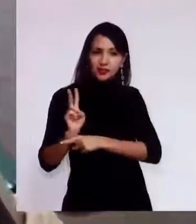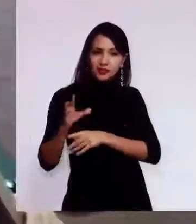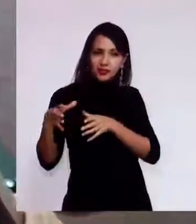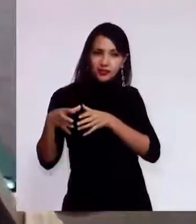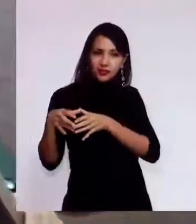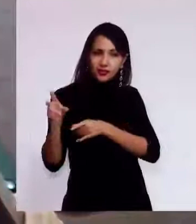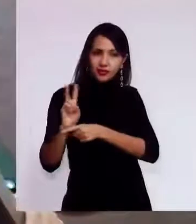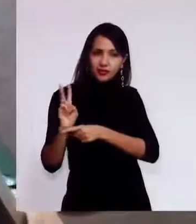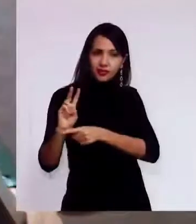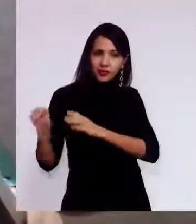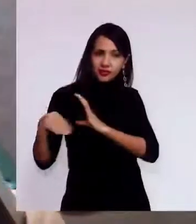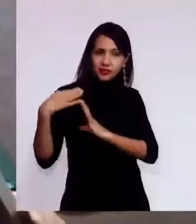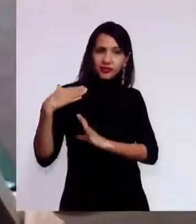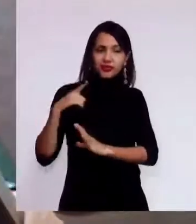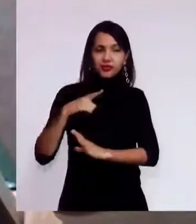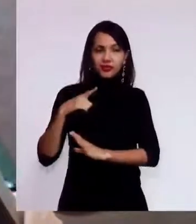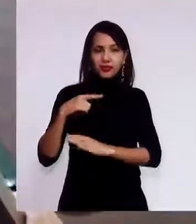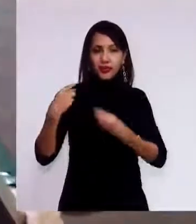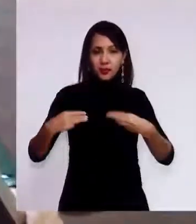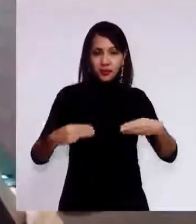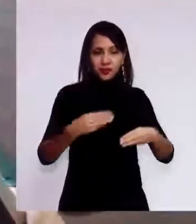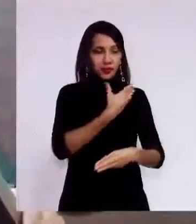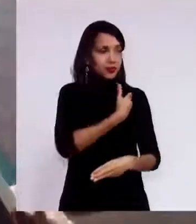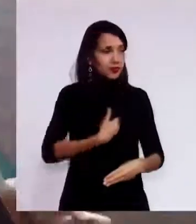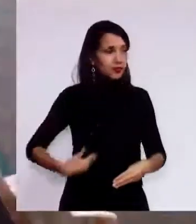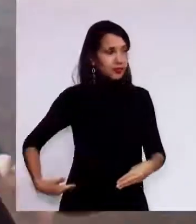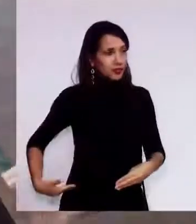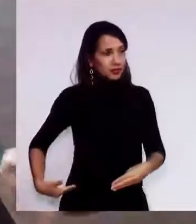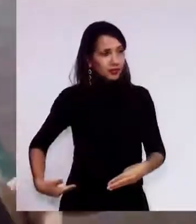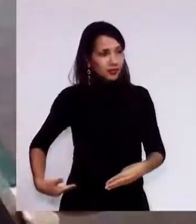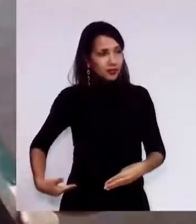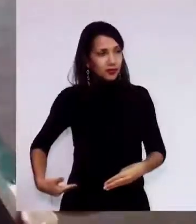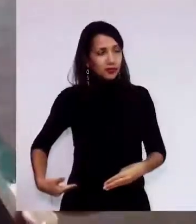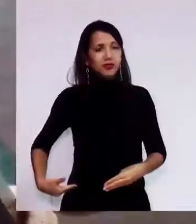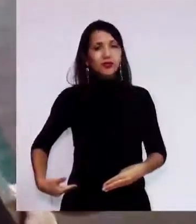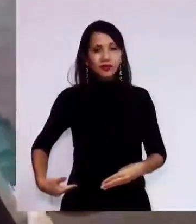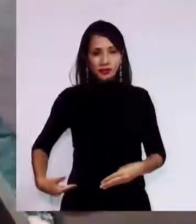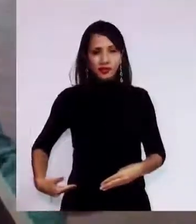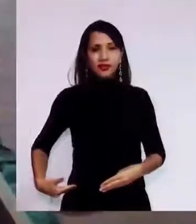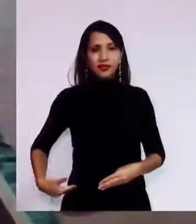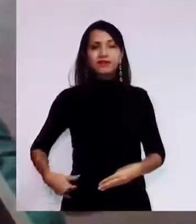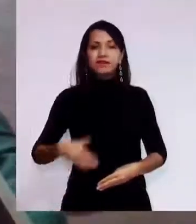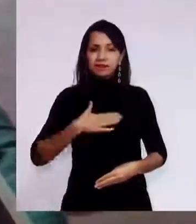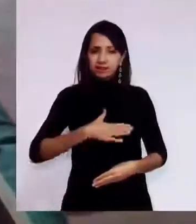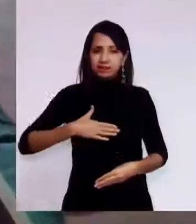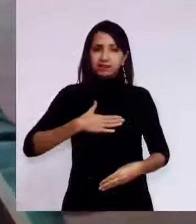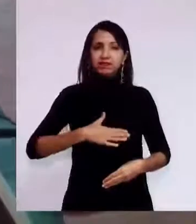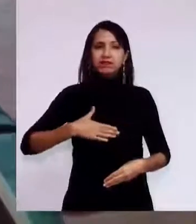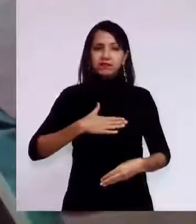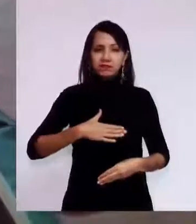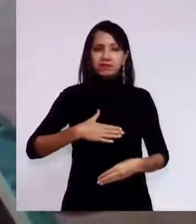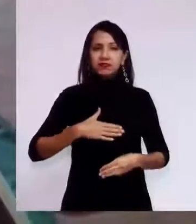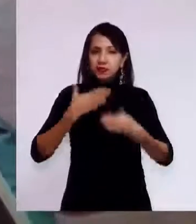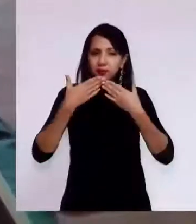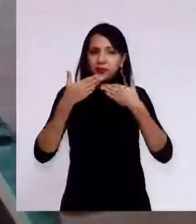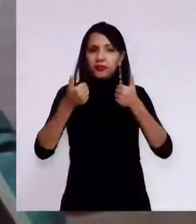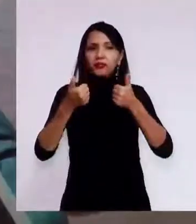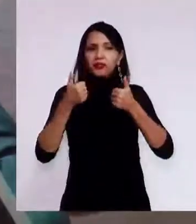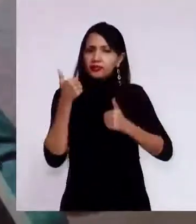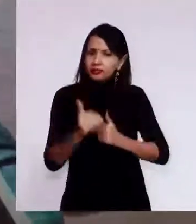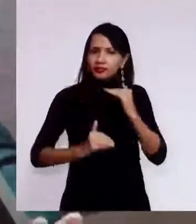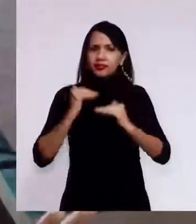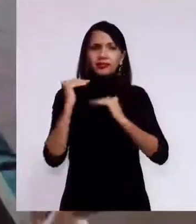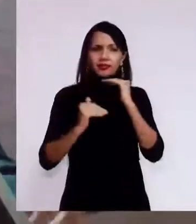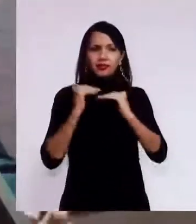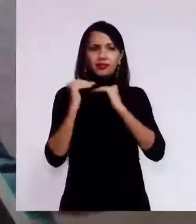a informação do Ministério Público, ele é muito produtivo. Eu sou a favor da melhoria contínua. Não é?